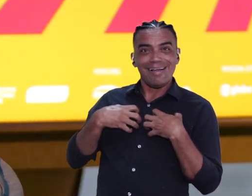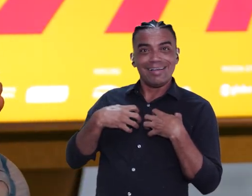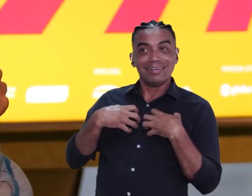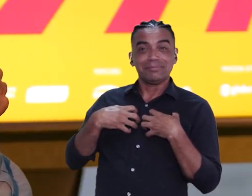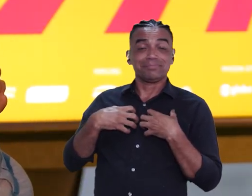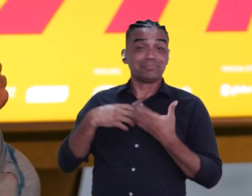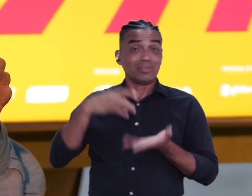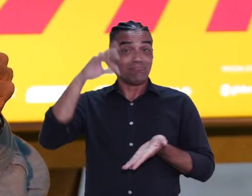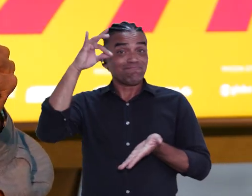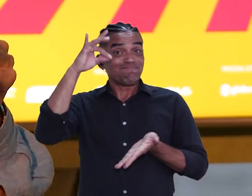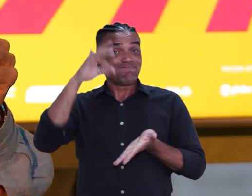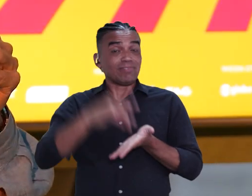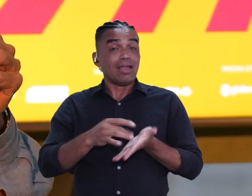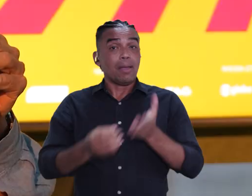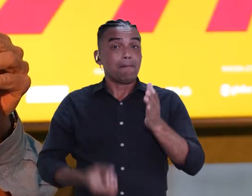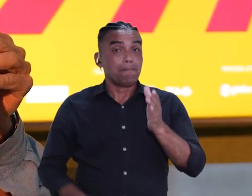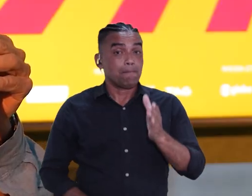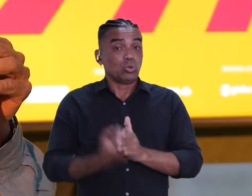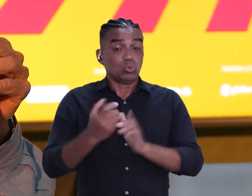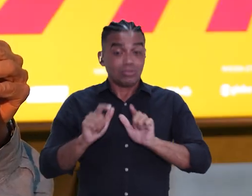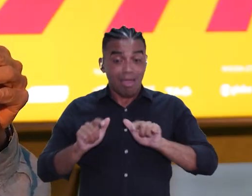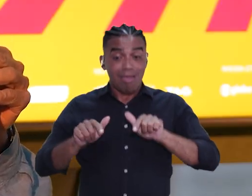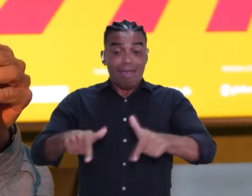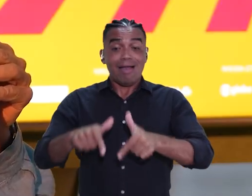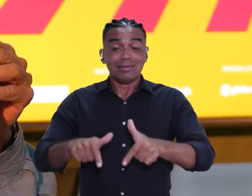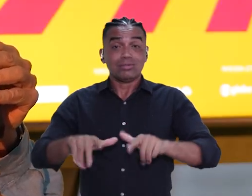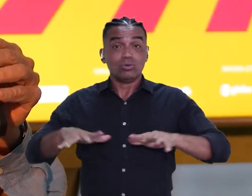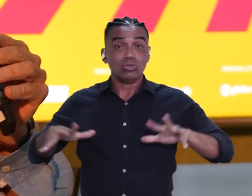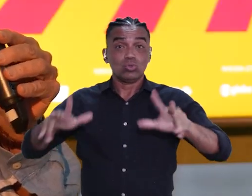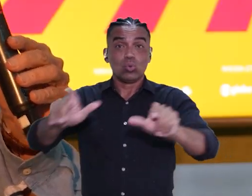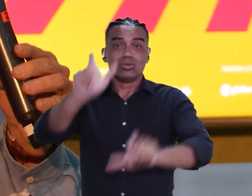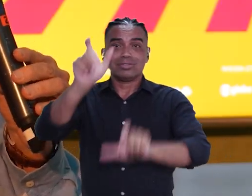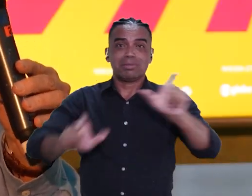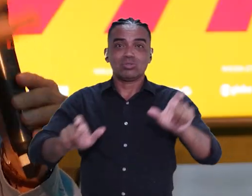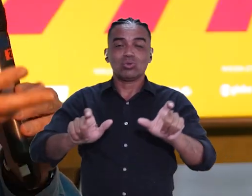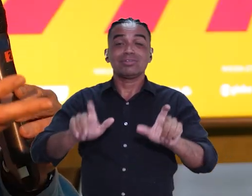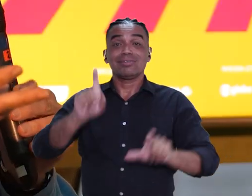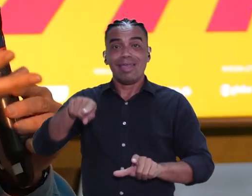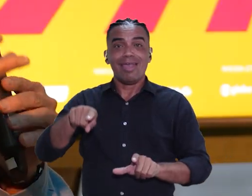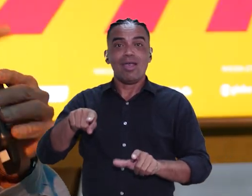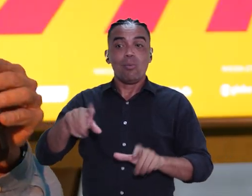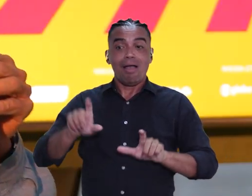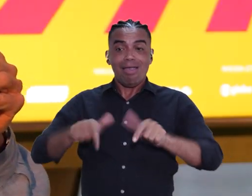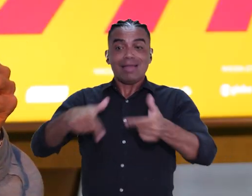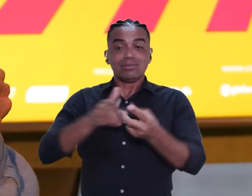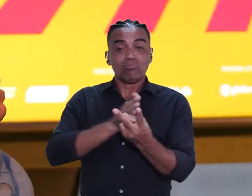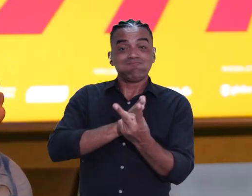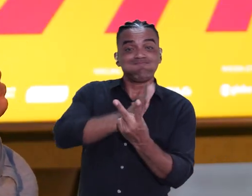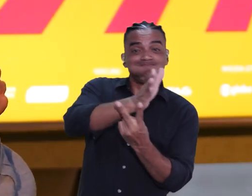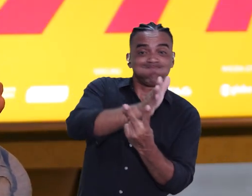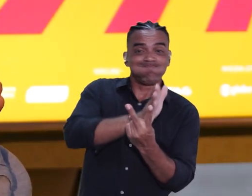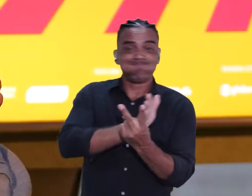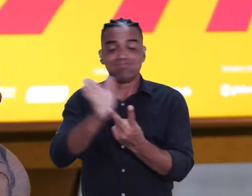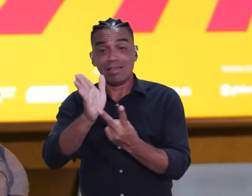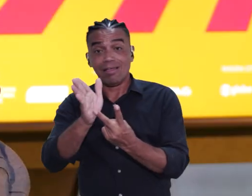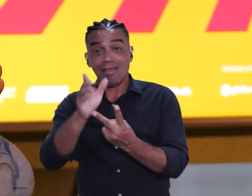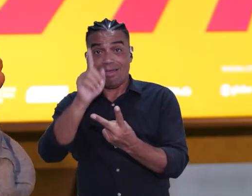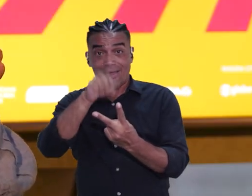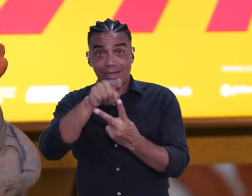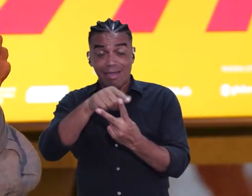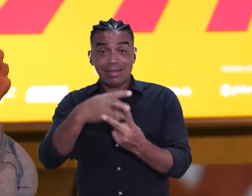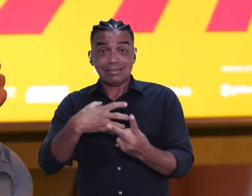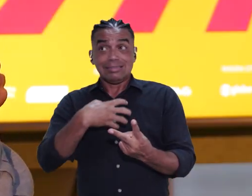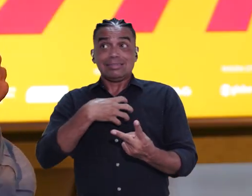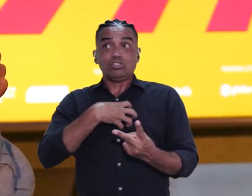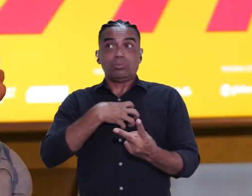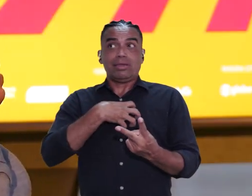eles produzem uma reação em cadeia, que é ambígua, porque era ao mesmo tempo o sentimento de